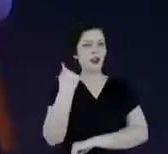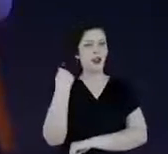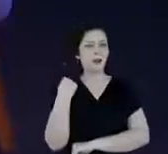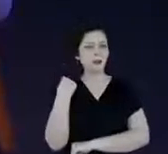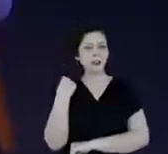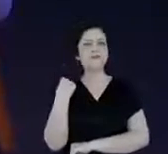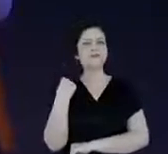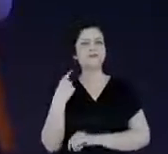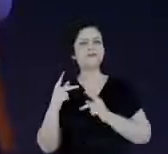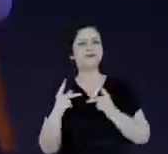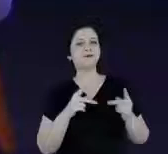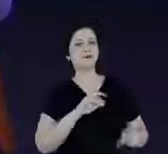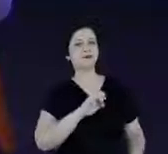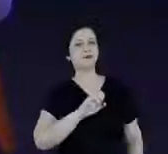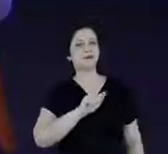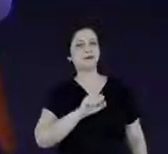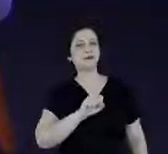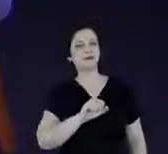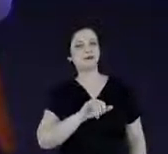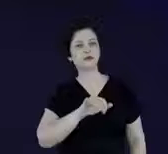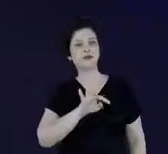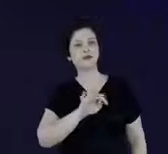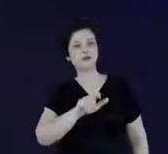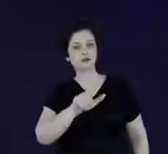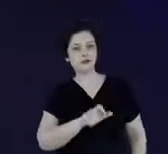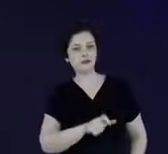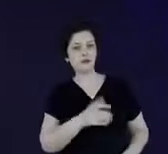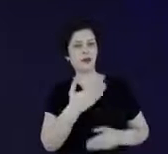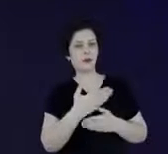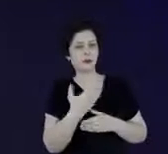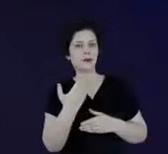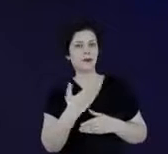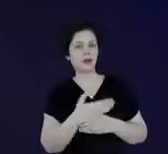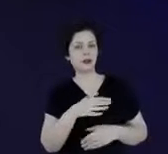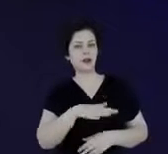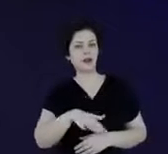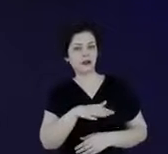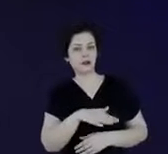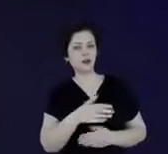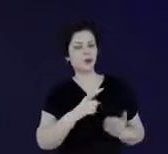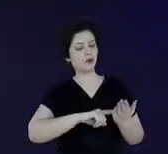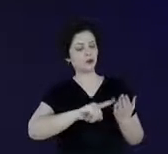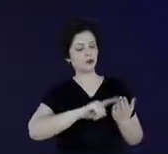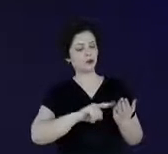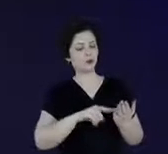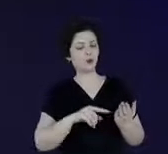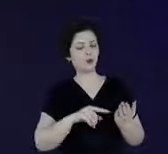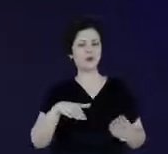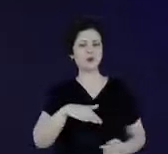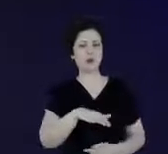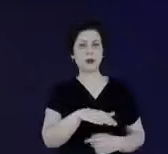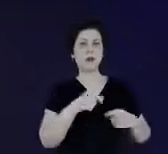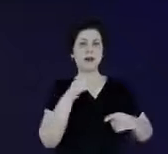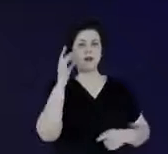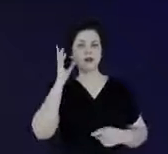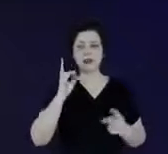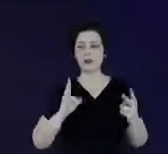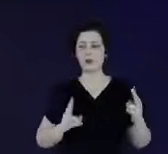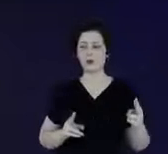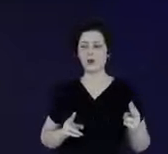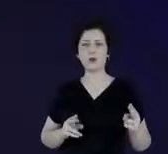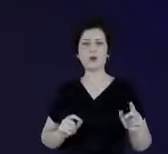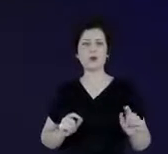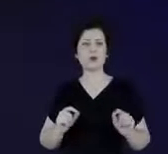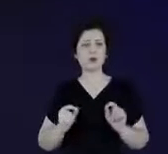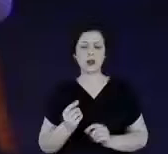e uma das referências que a gente tinha que a gente se quiser eu setor elétrico porque tem que o transporte tem que ser tão fácil quanto apertar o interruptor